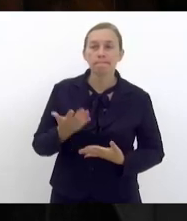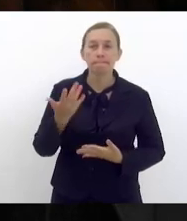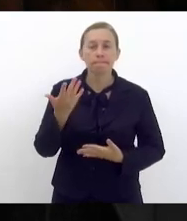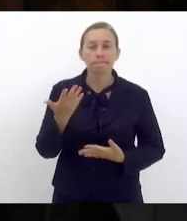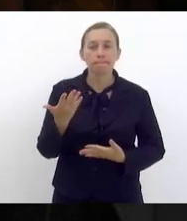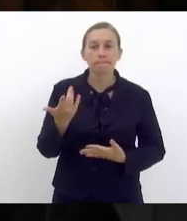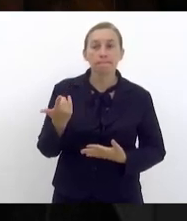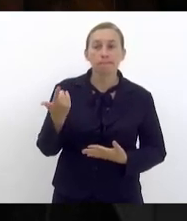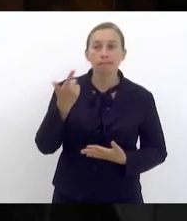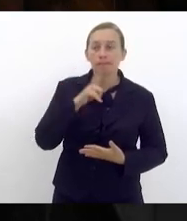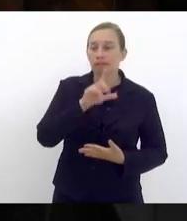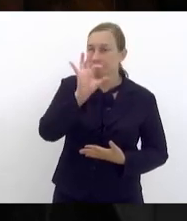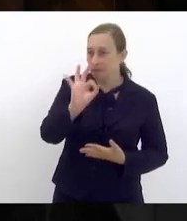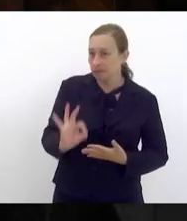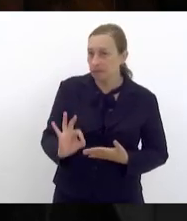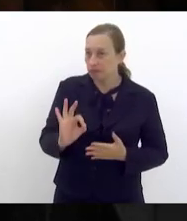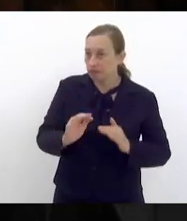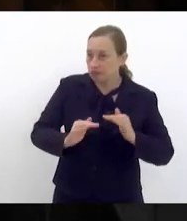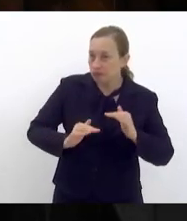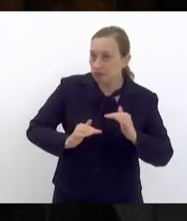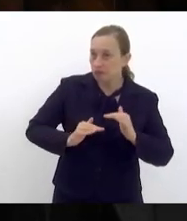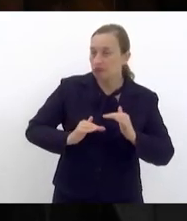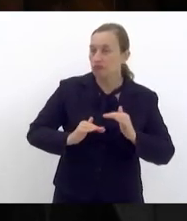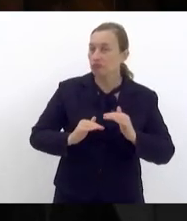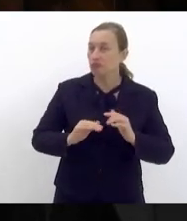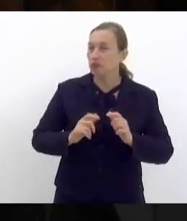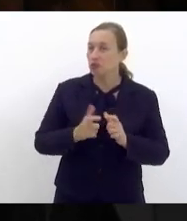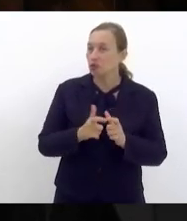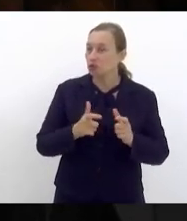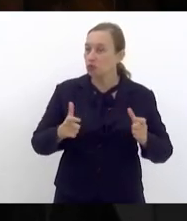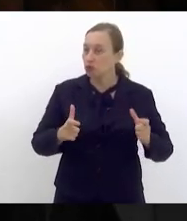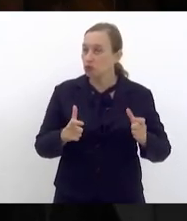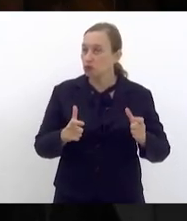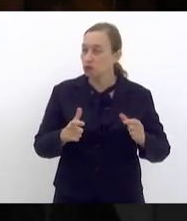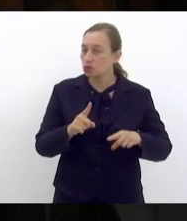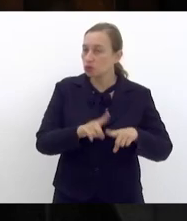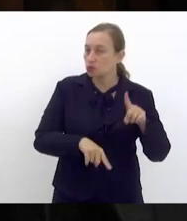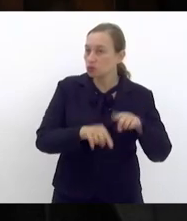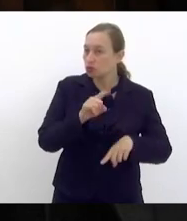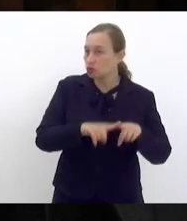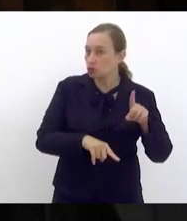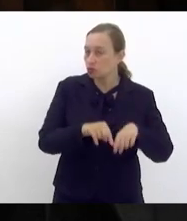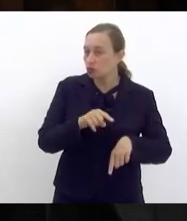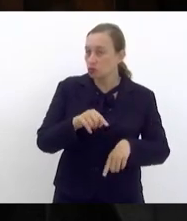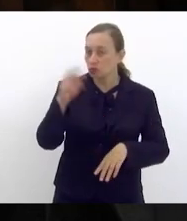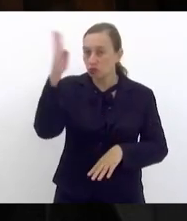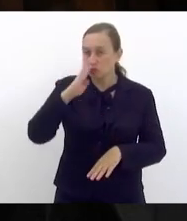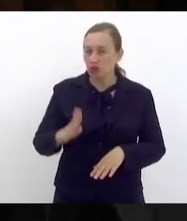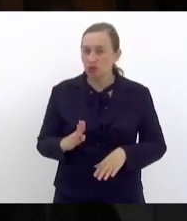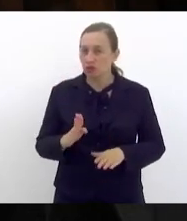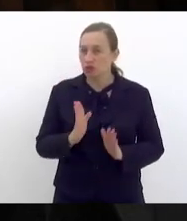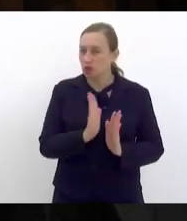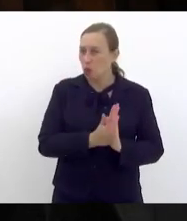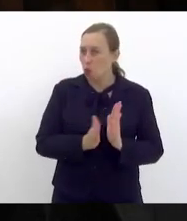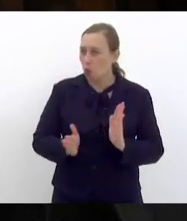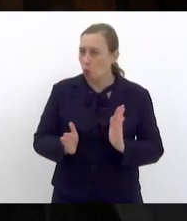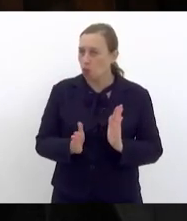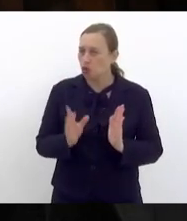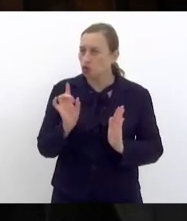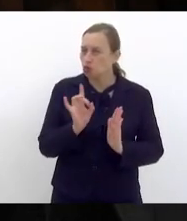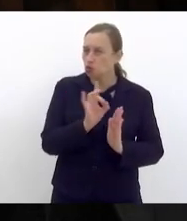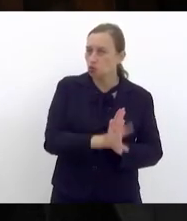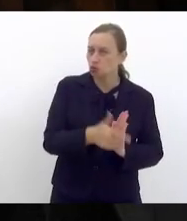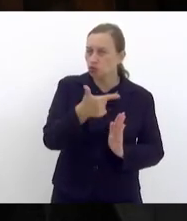percentual de crescimento do produto interno bruto brasileiro, que é na ordem dos